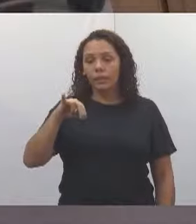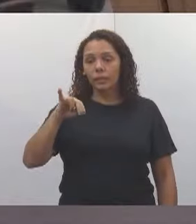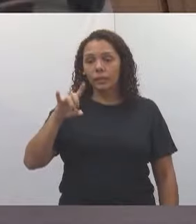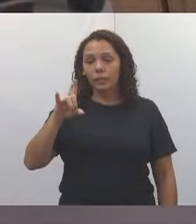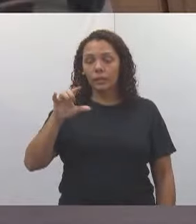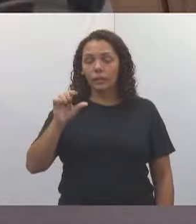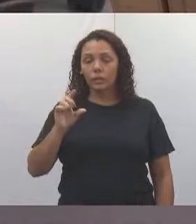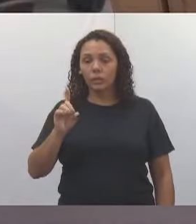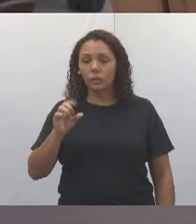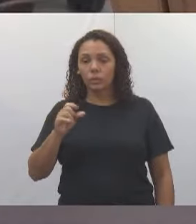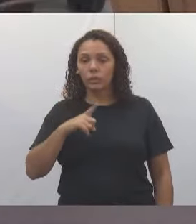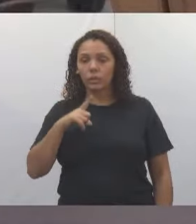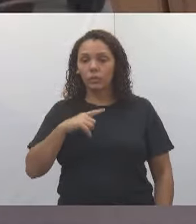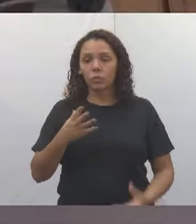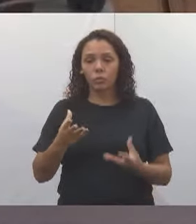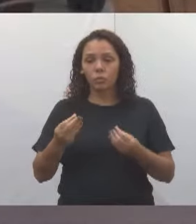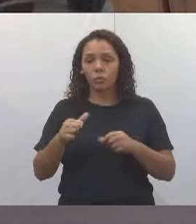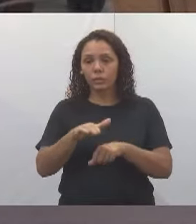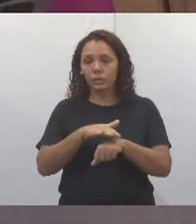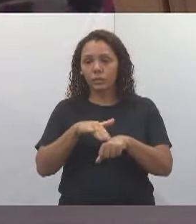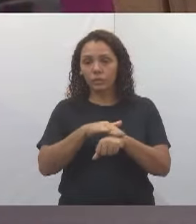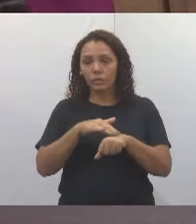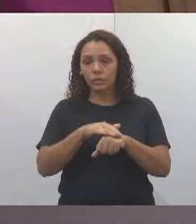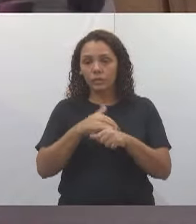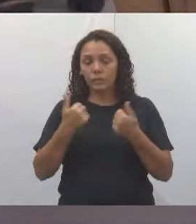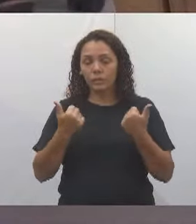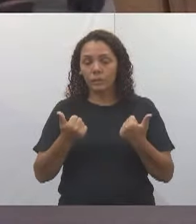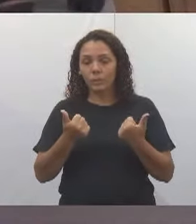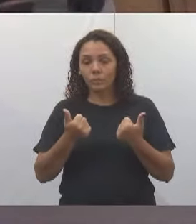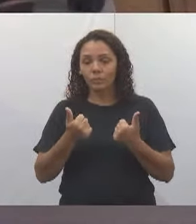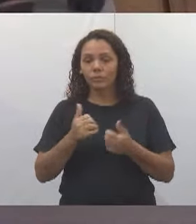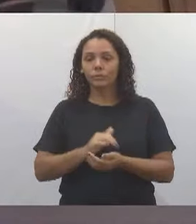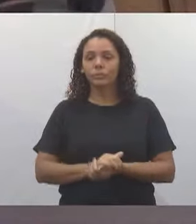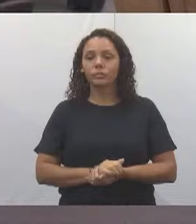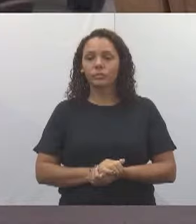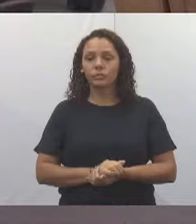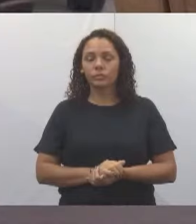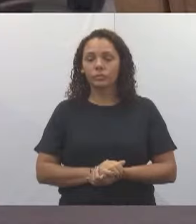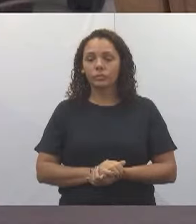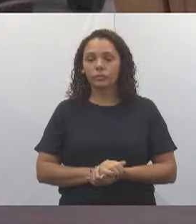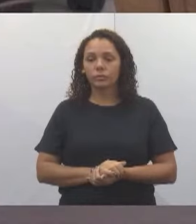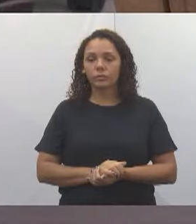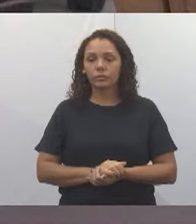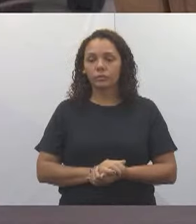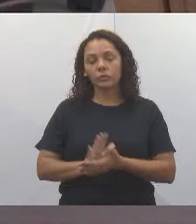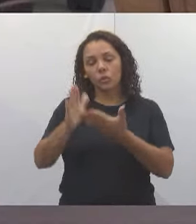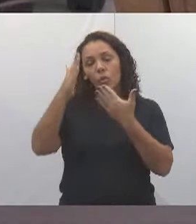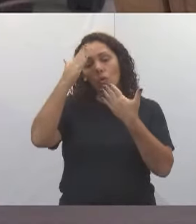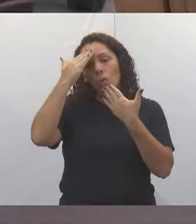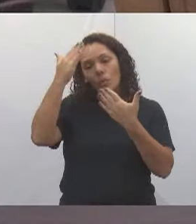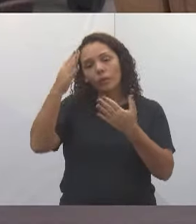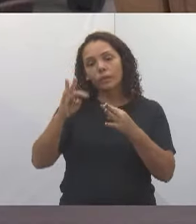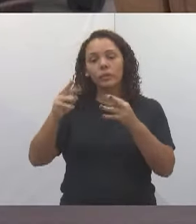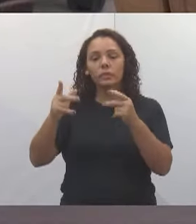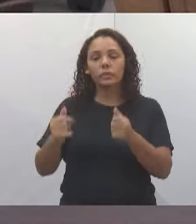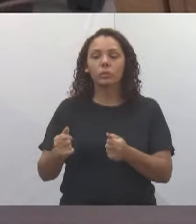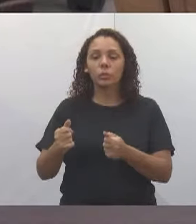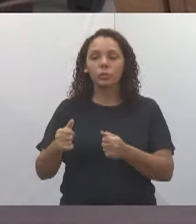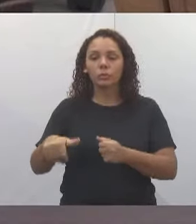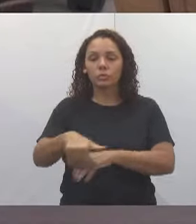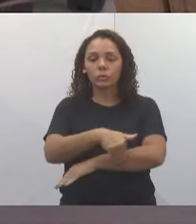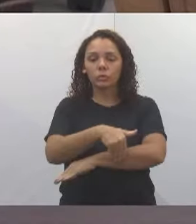Bom, o São Paulo não pôde ver o final, né, do asfalto chegar, mas obrigada a todos, né, em